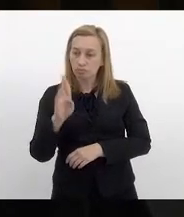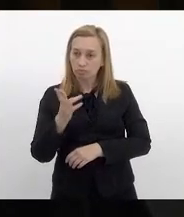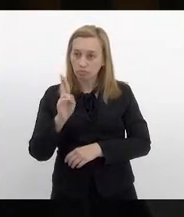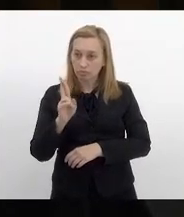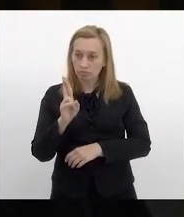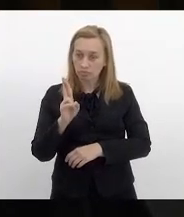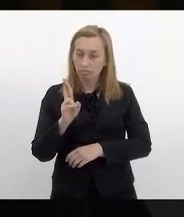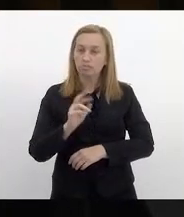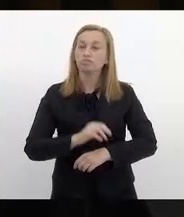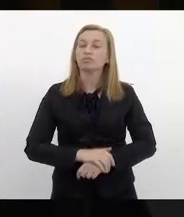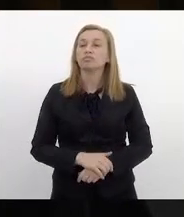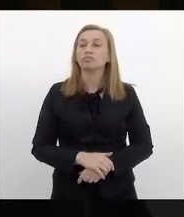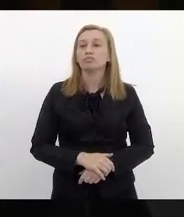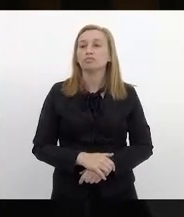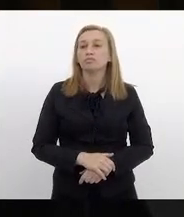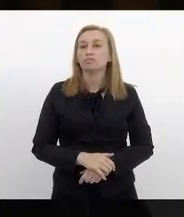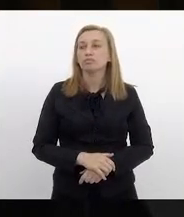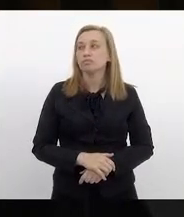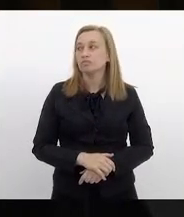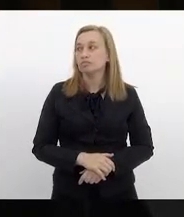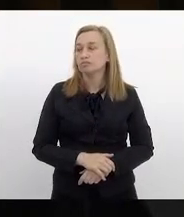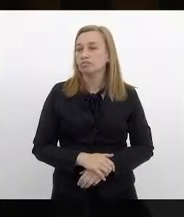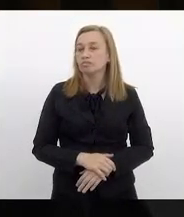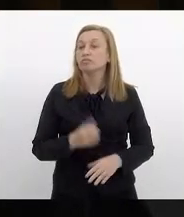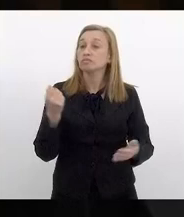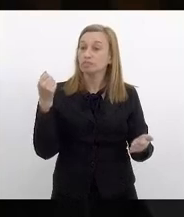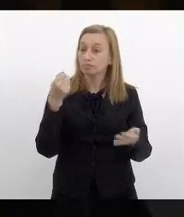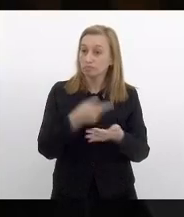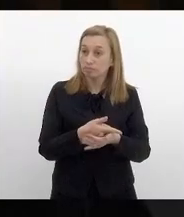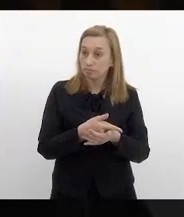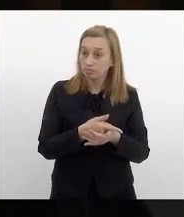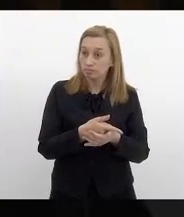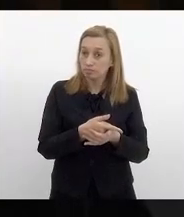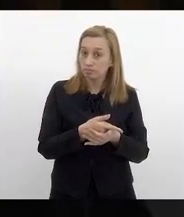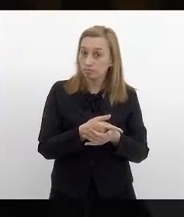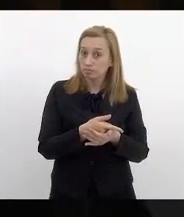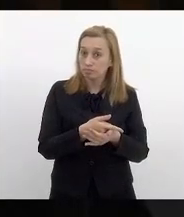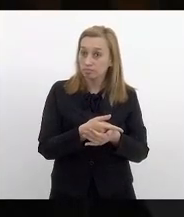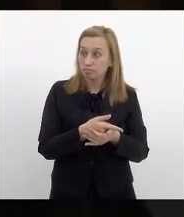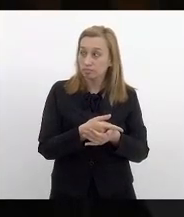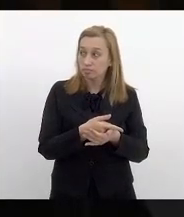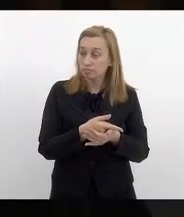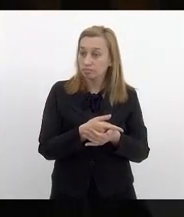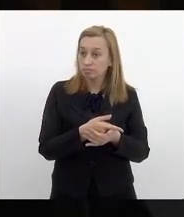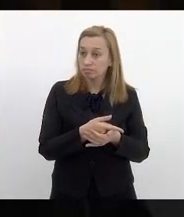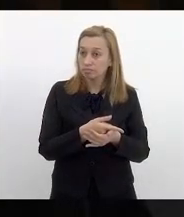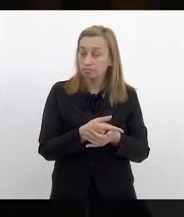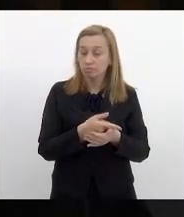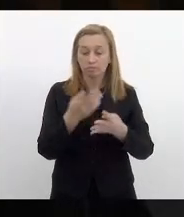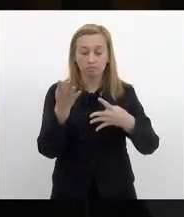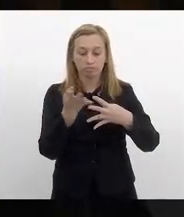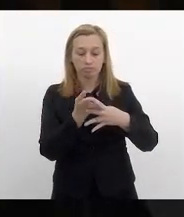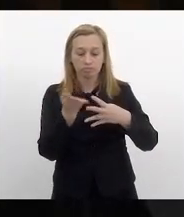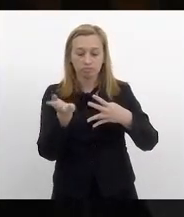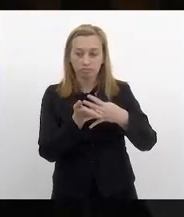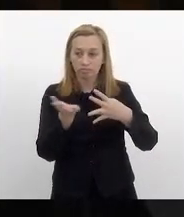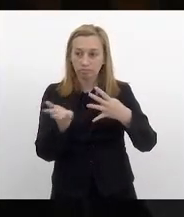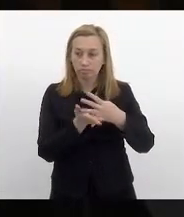6 bilhões de reais, que serão pagos em 3 parcelas.